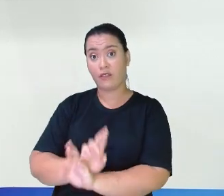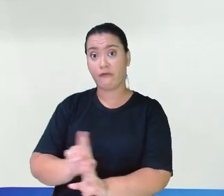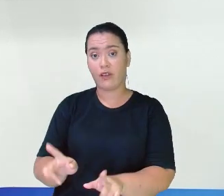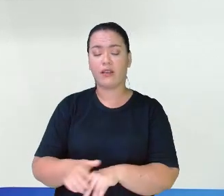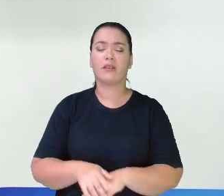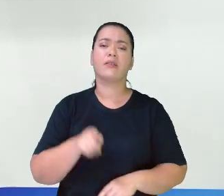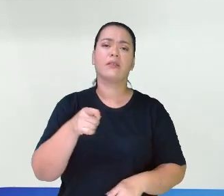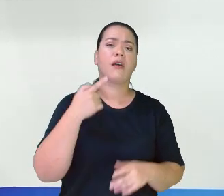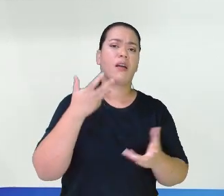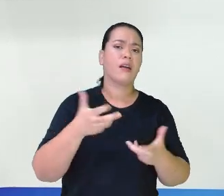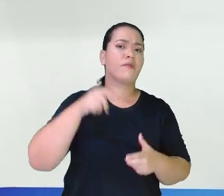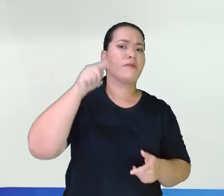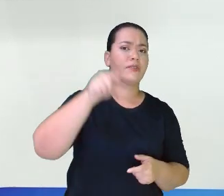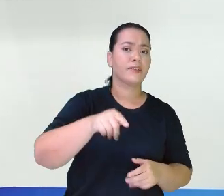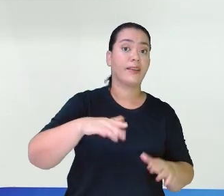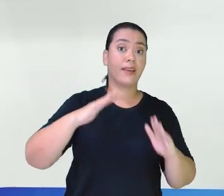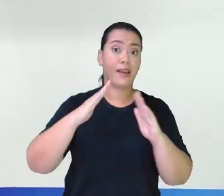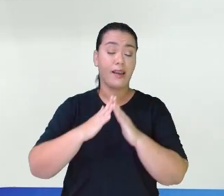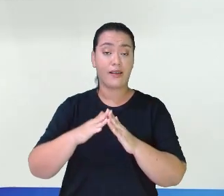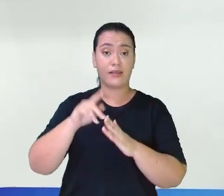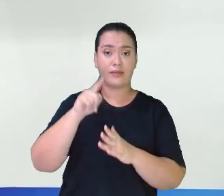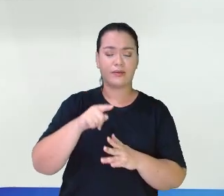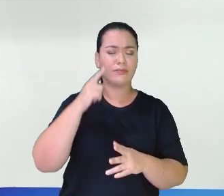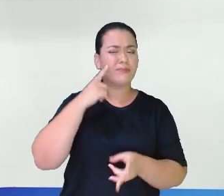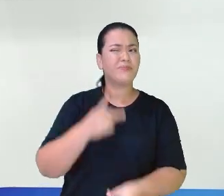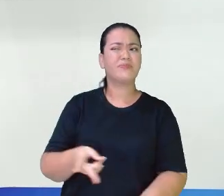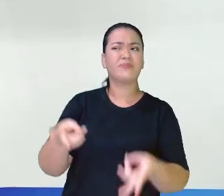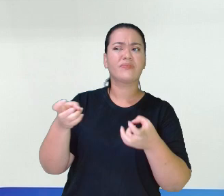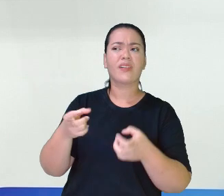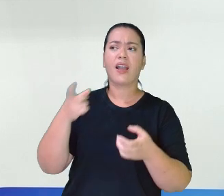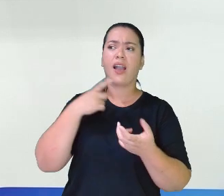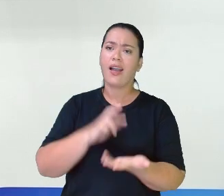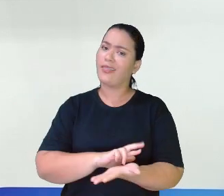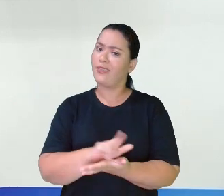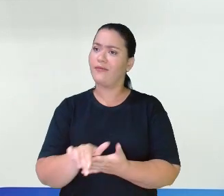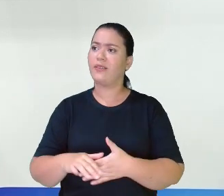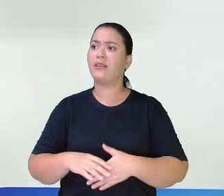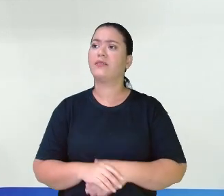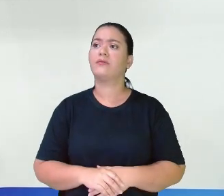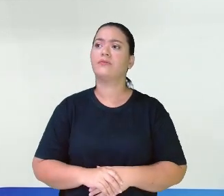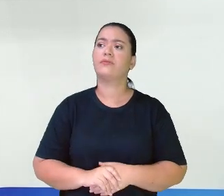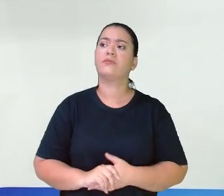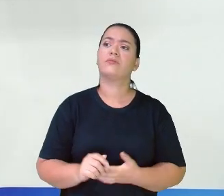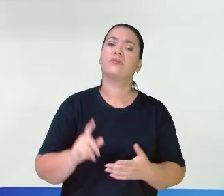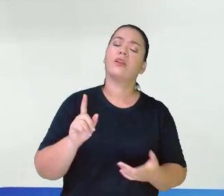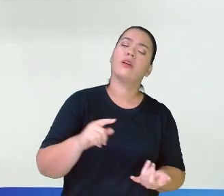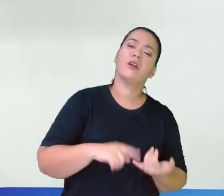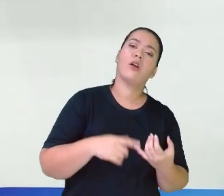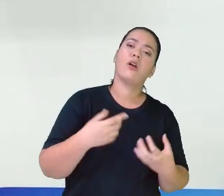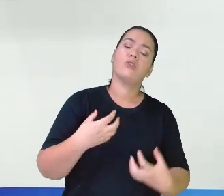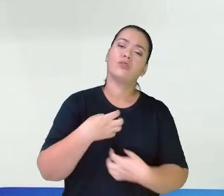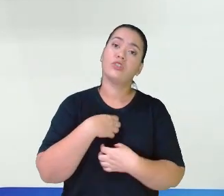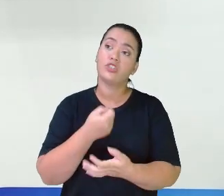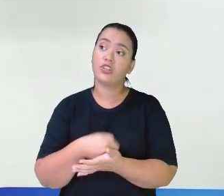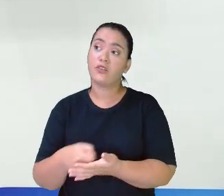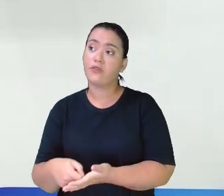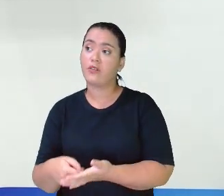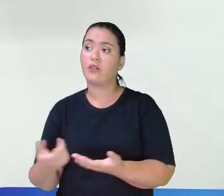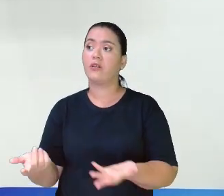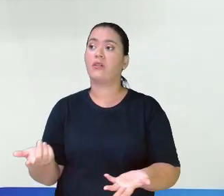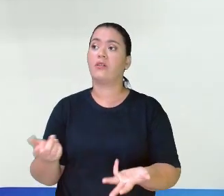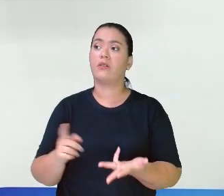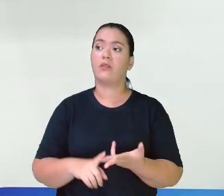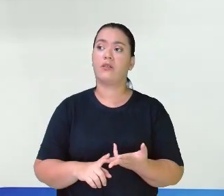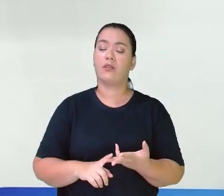gostaria que você que está em casa fosse percebendo as diferenças, seja na maneira de escrever,